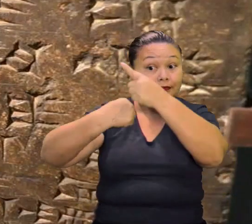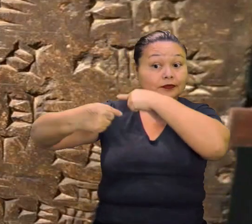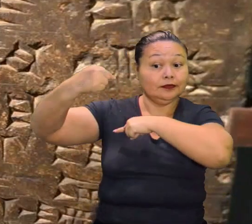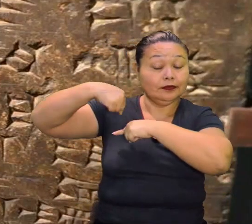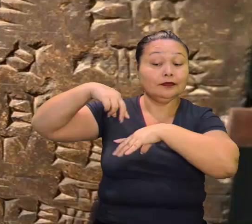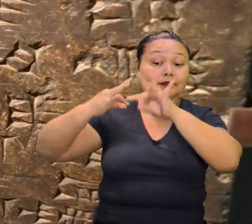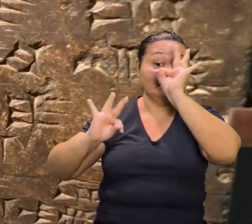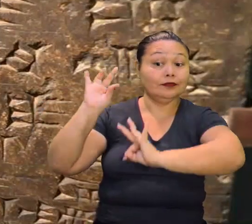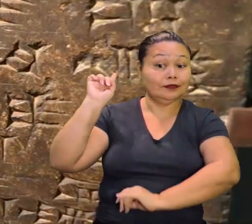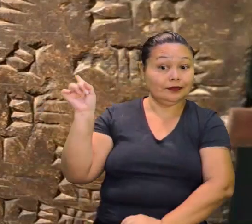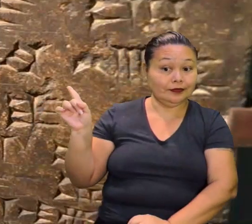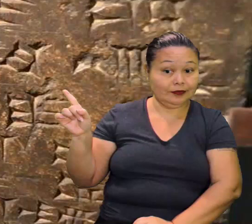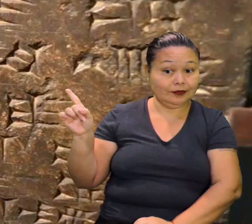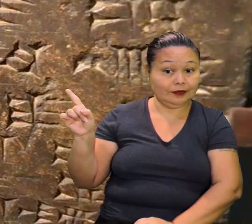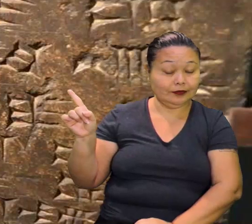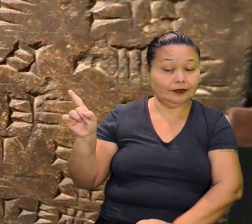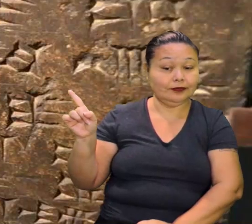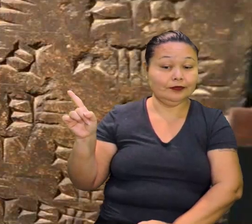passado, a tecnologia era essa daí, ó.